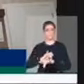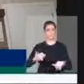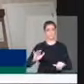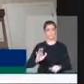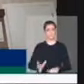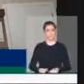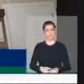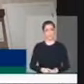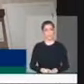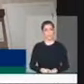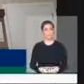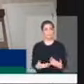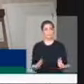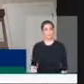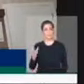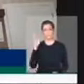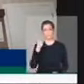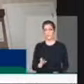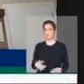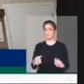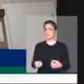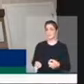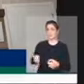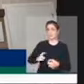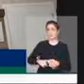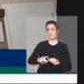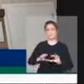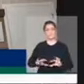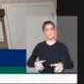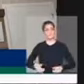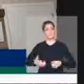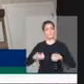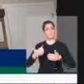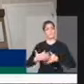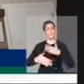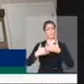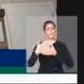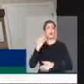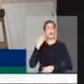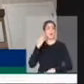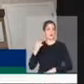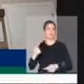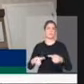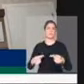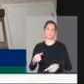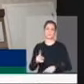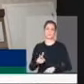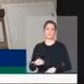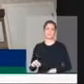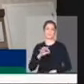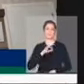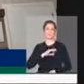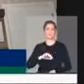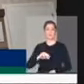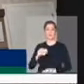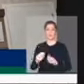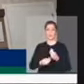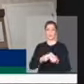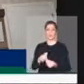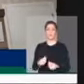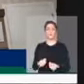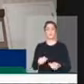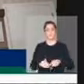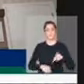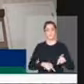reconstruir estabelecer uma renda cidadã como debate que nós vamos fazer amanhã e deixarmos que falar em